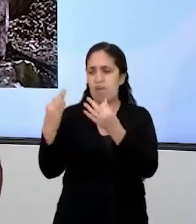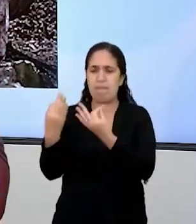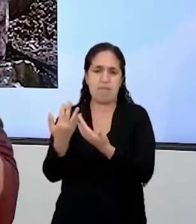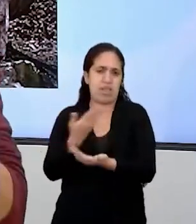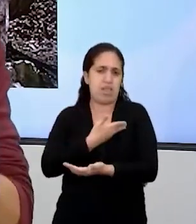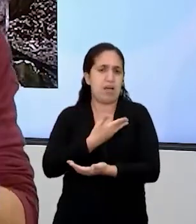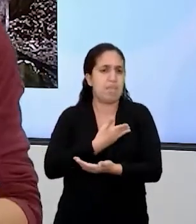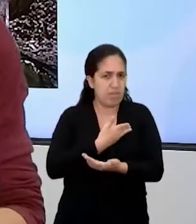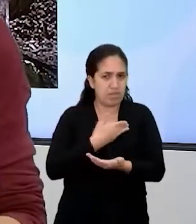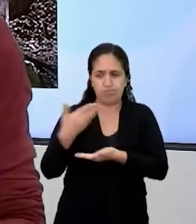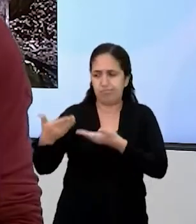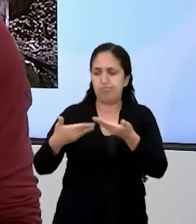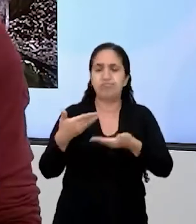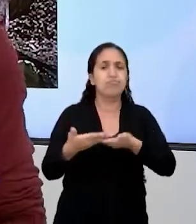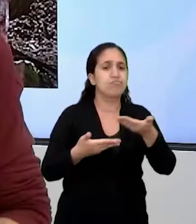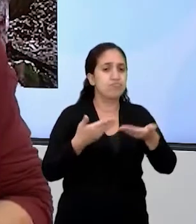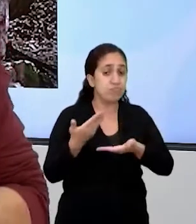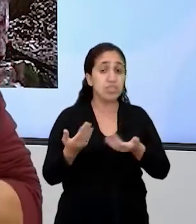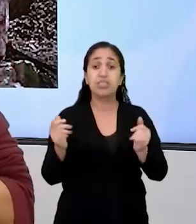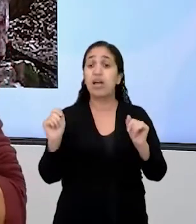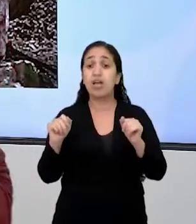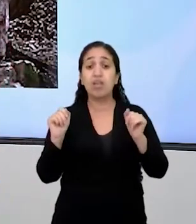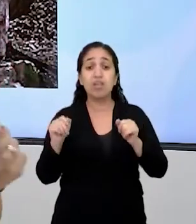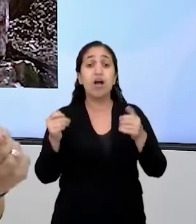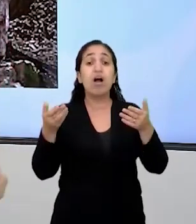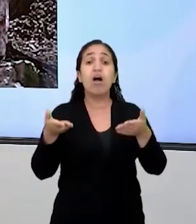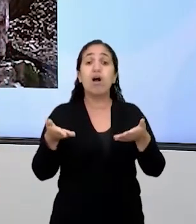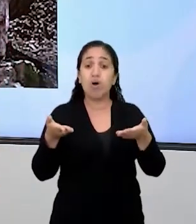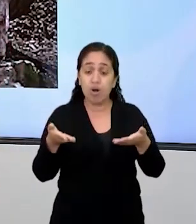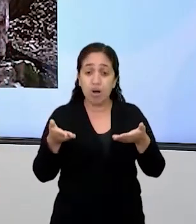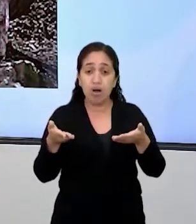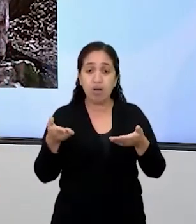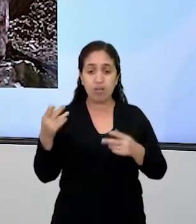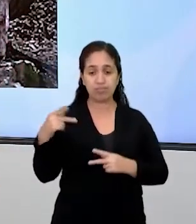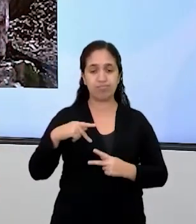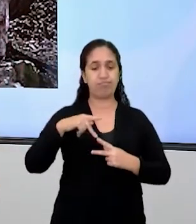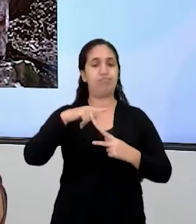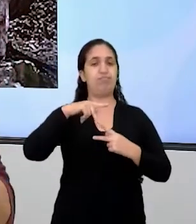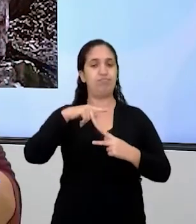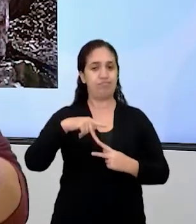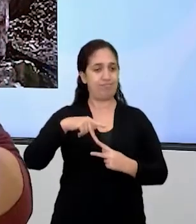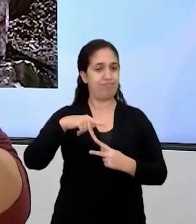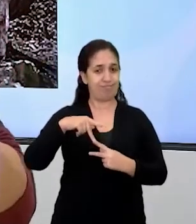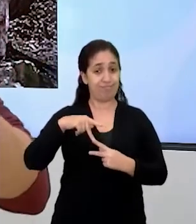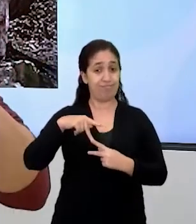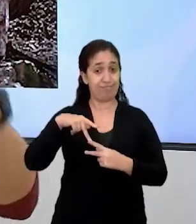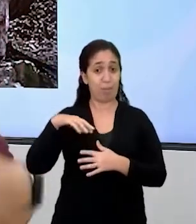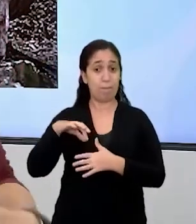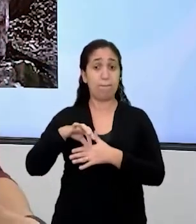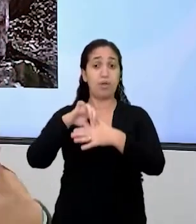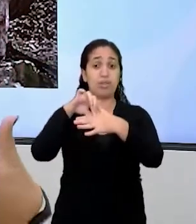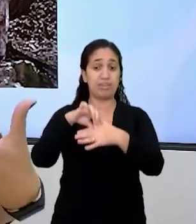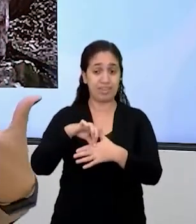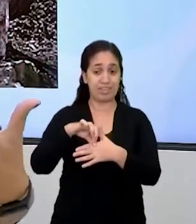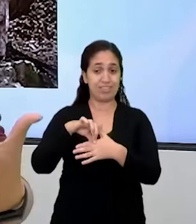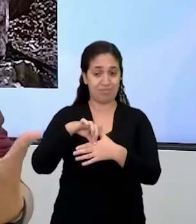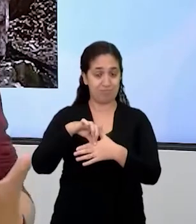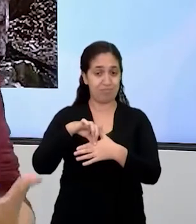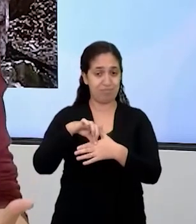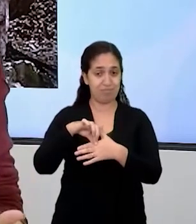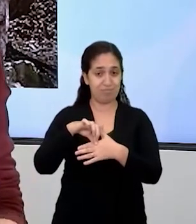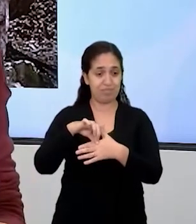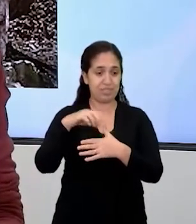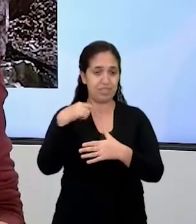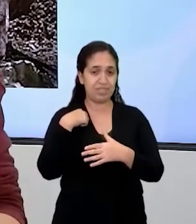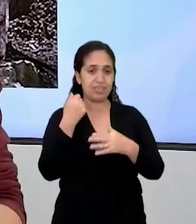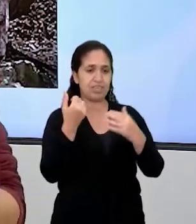que poderão, nesse momento, serem protagonistas aí da ação de passar também